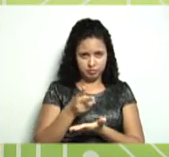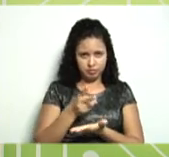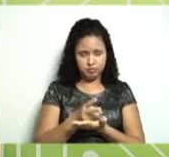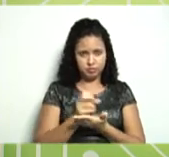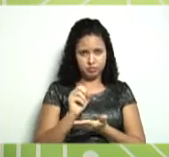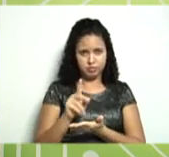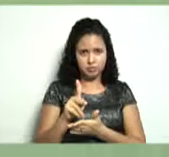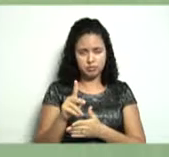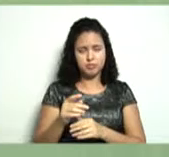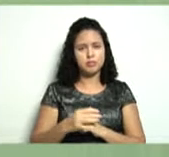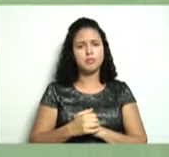nosso conceito?